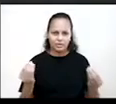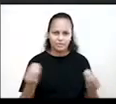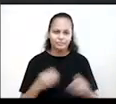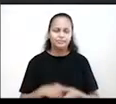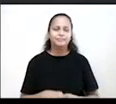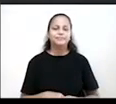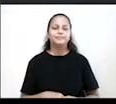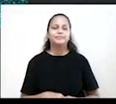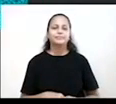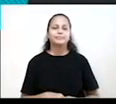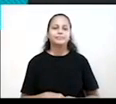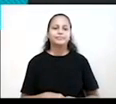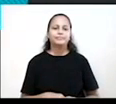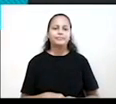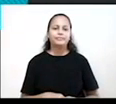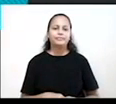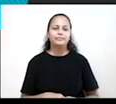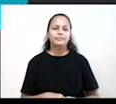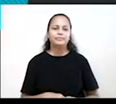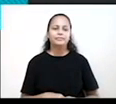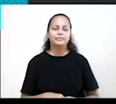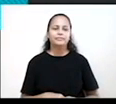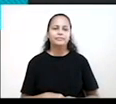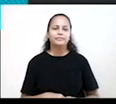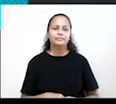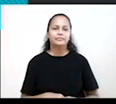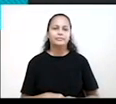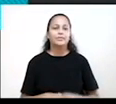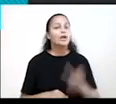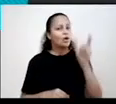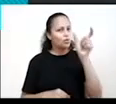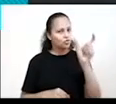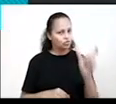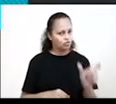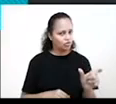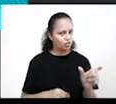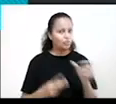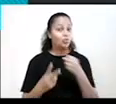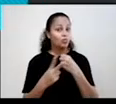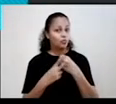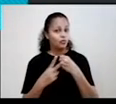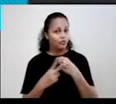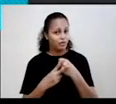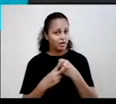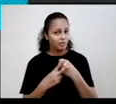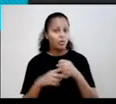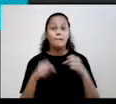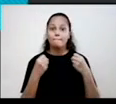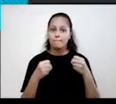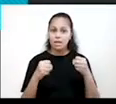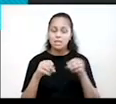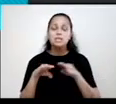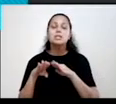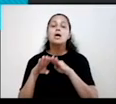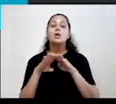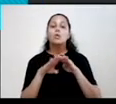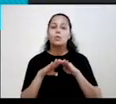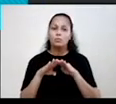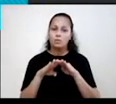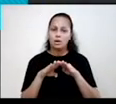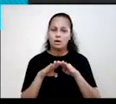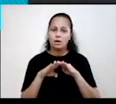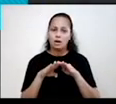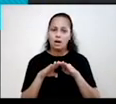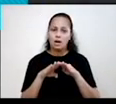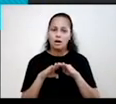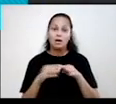tá? Bom, então a concordância verbal, o sujeito e o verbo da oração, eles têm que combinar em número,